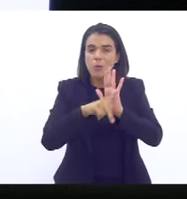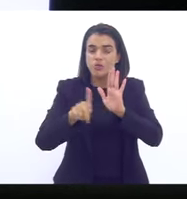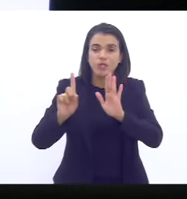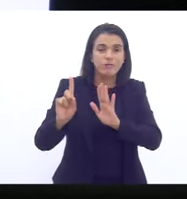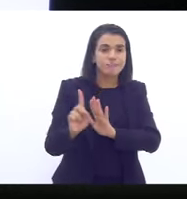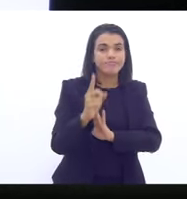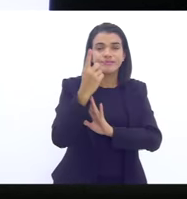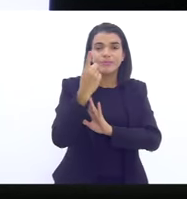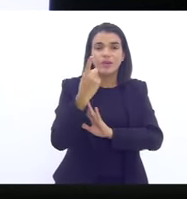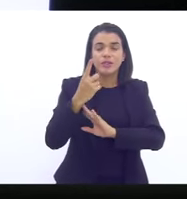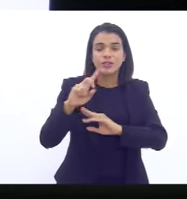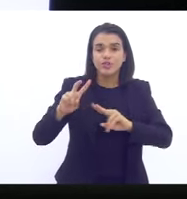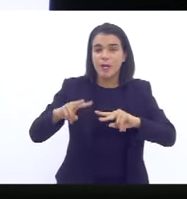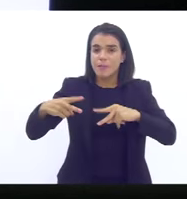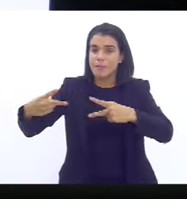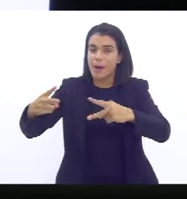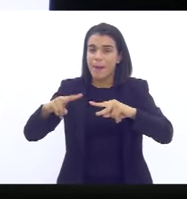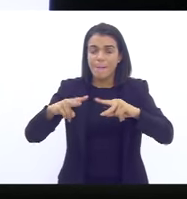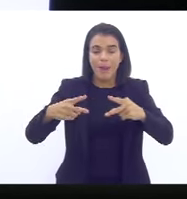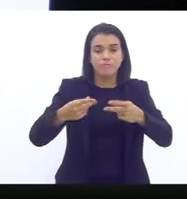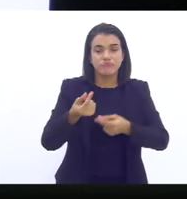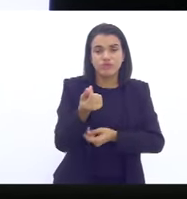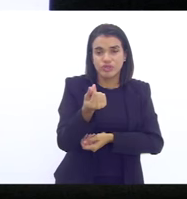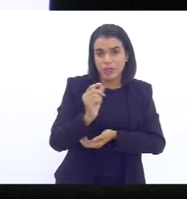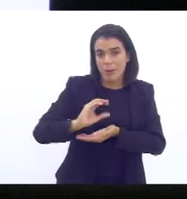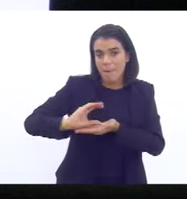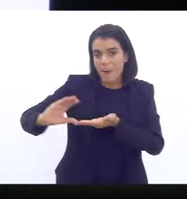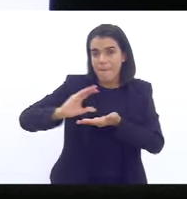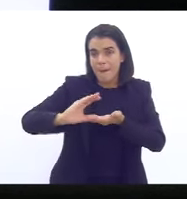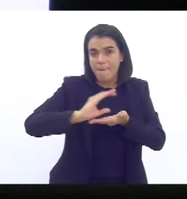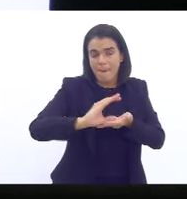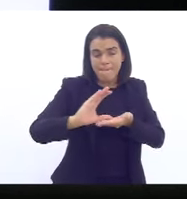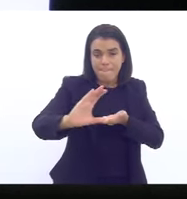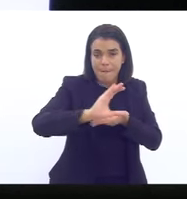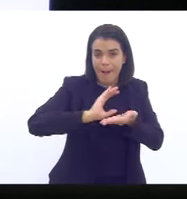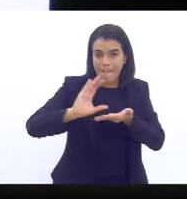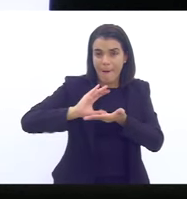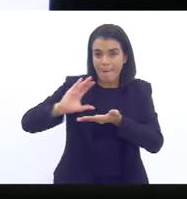de compartilhamento de recursos com outras distribuidoras.